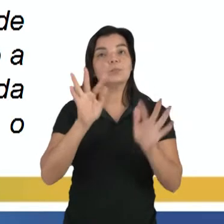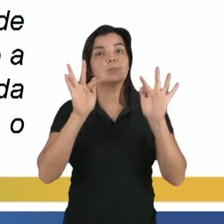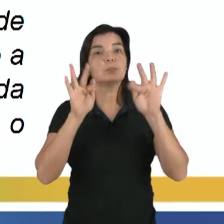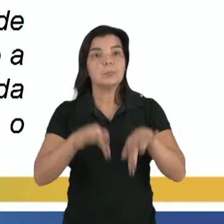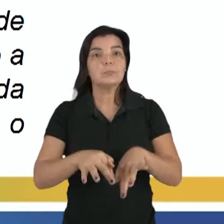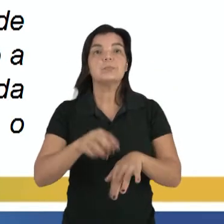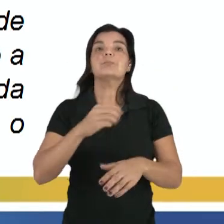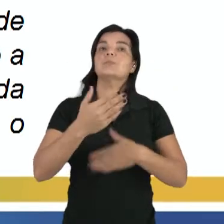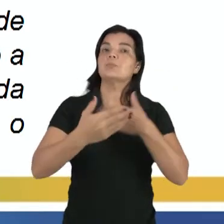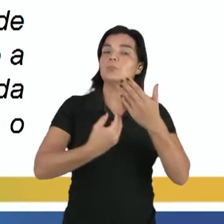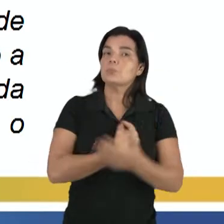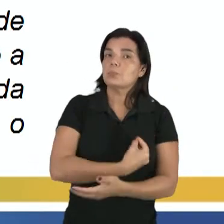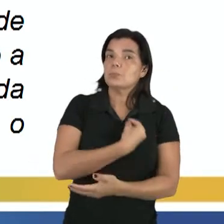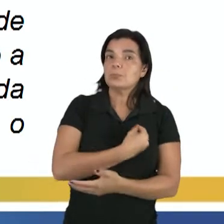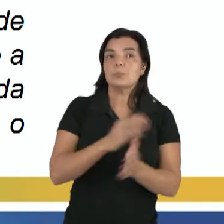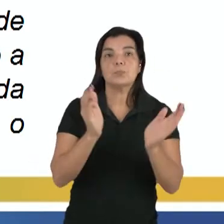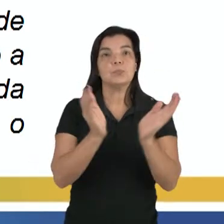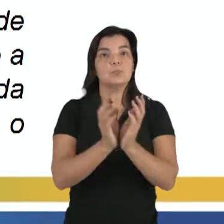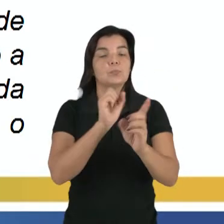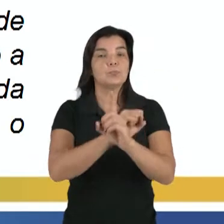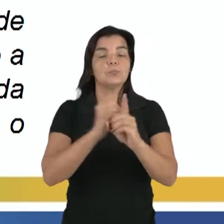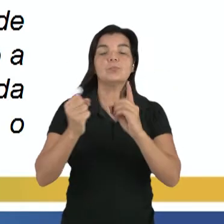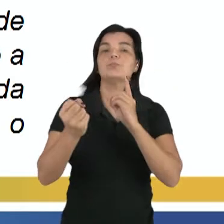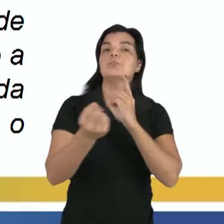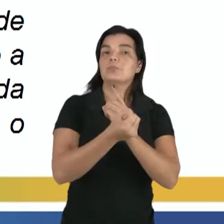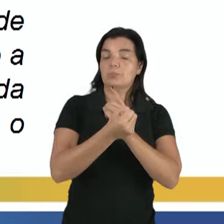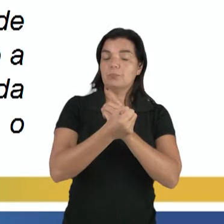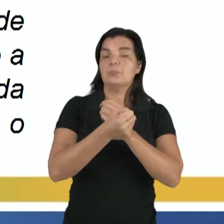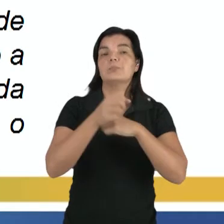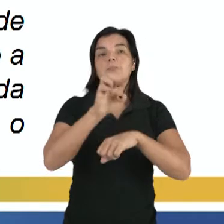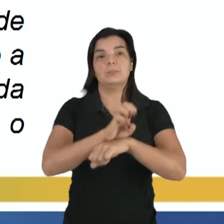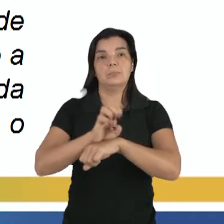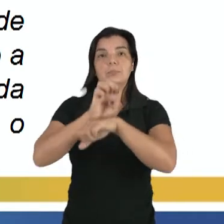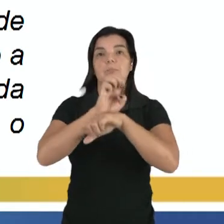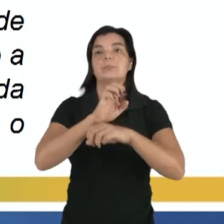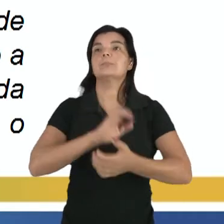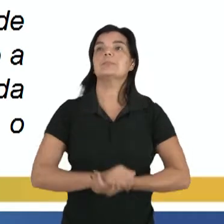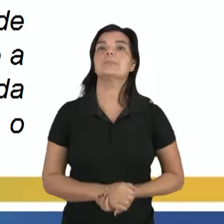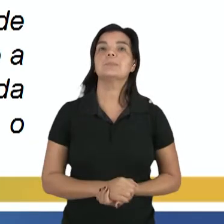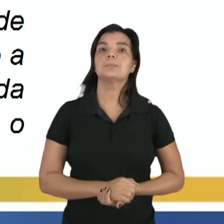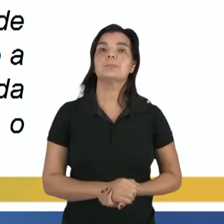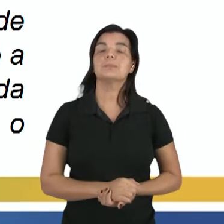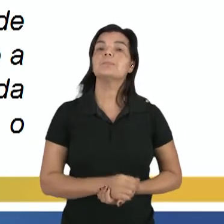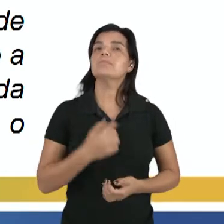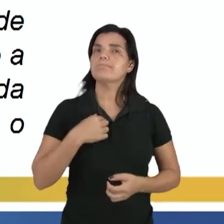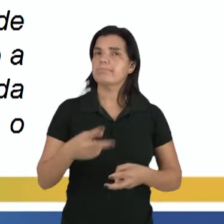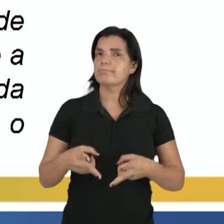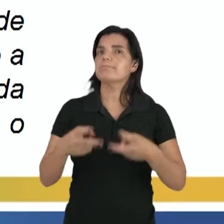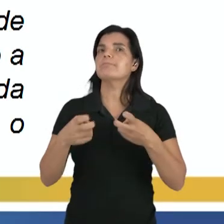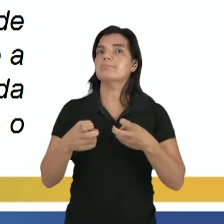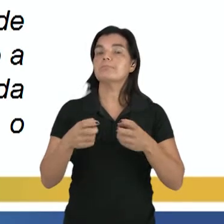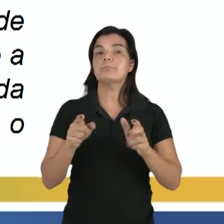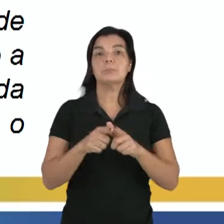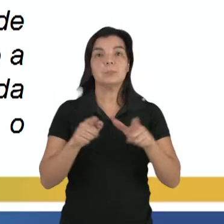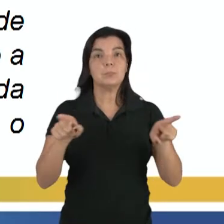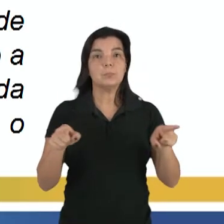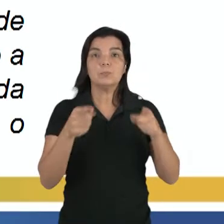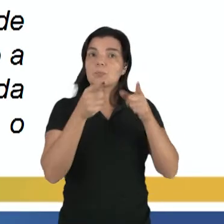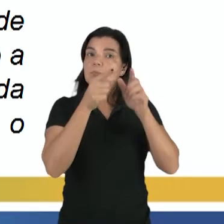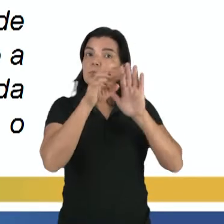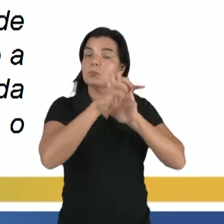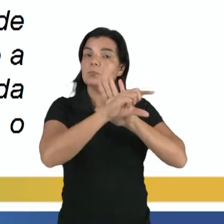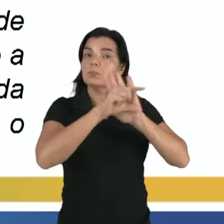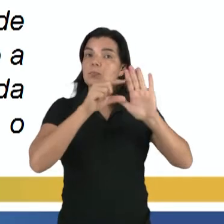o problema só terá fim com o envolvimento conjunto da sociedade e do Estado. Percebam que nesse